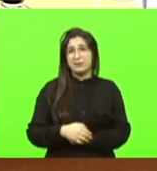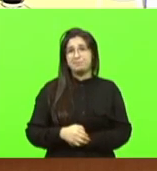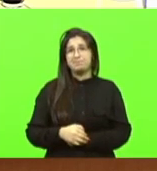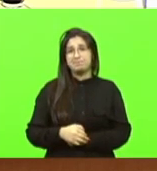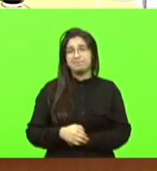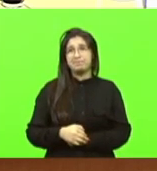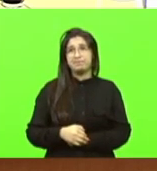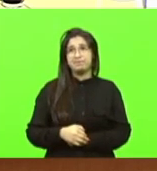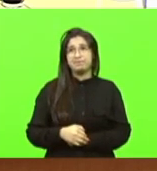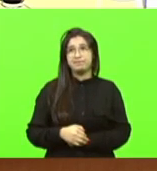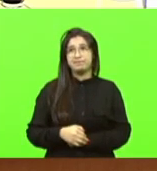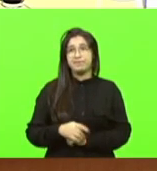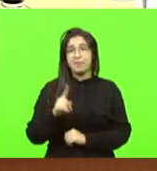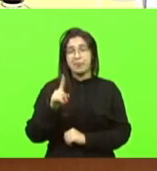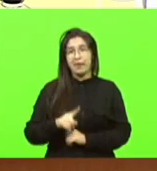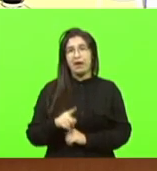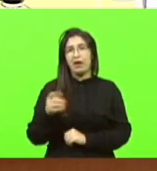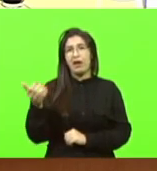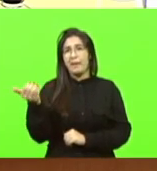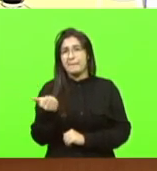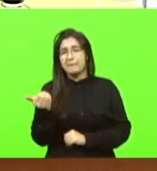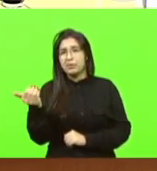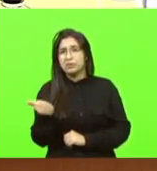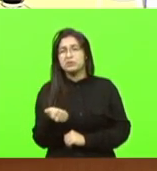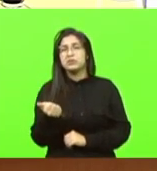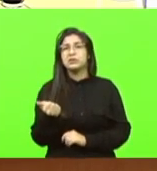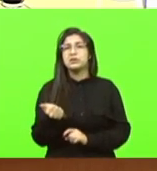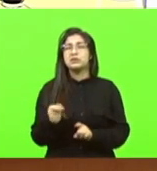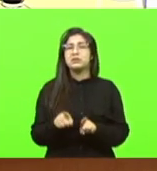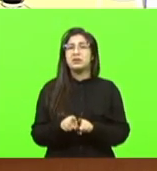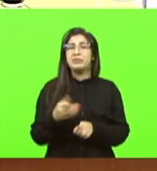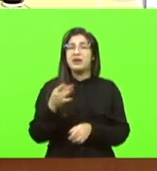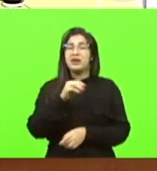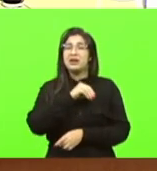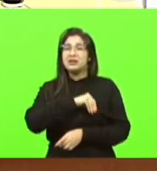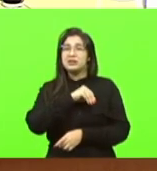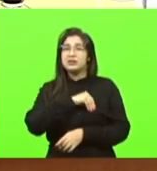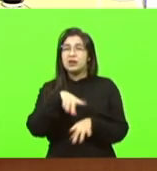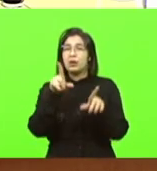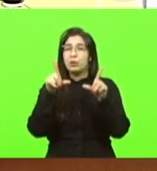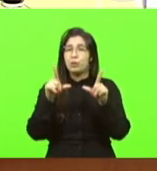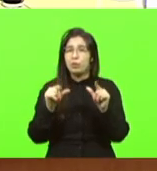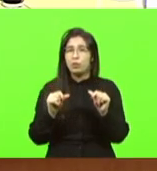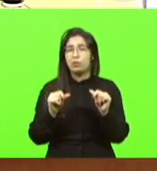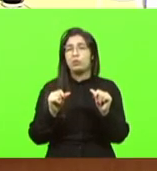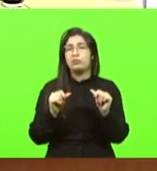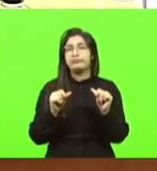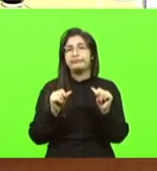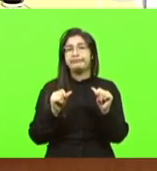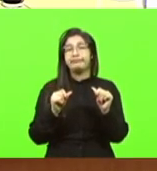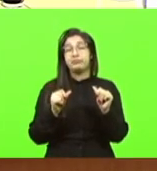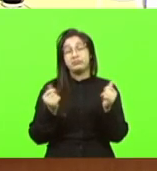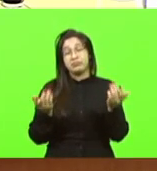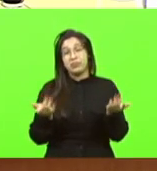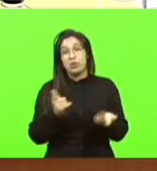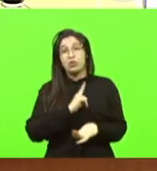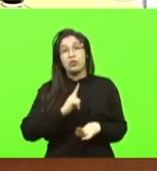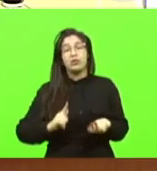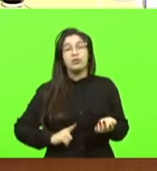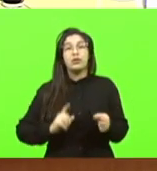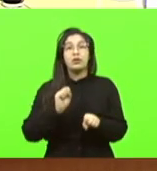doce aposentados é a questão daqueles que ganham menos e que o governo possa realmente fazer